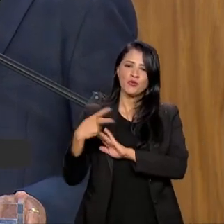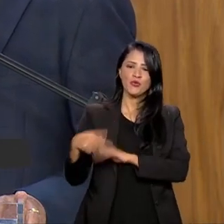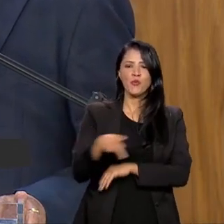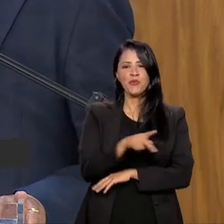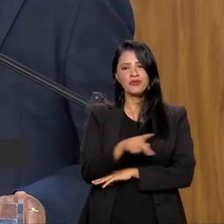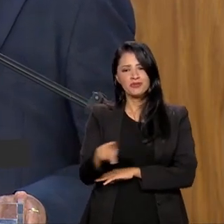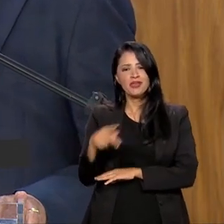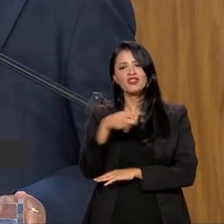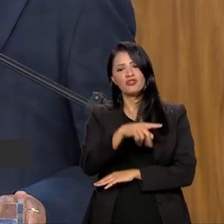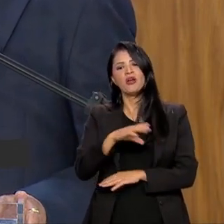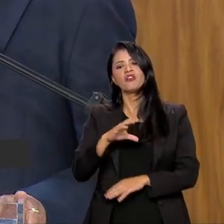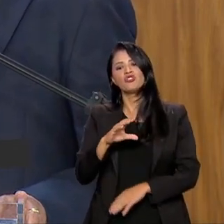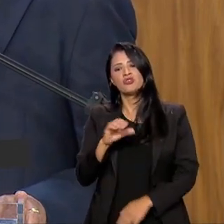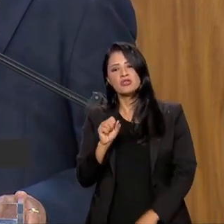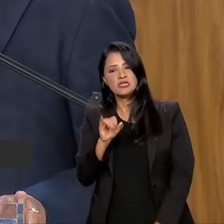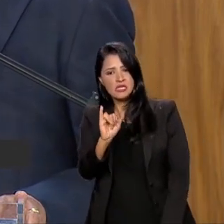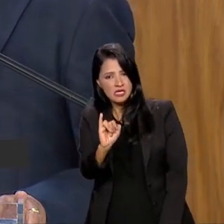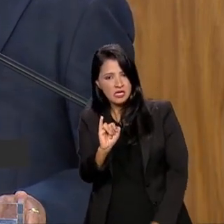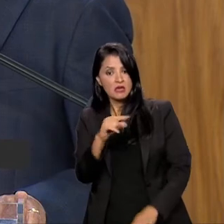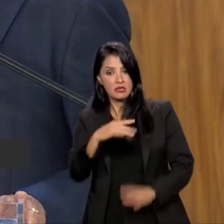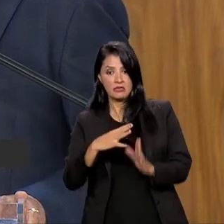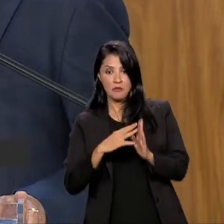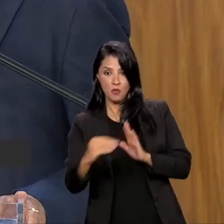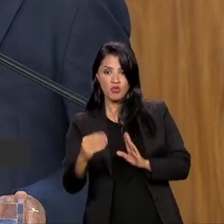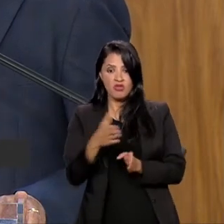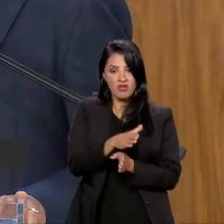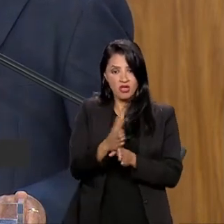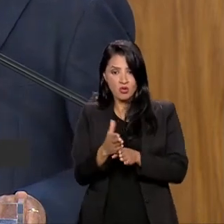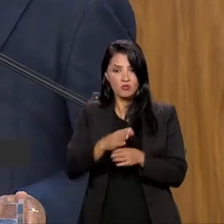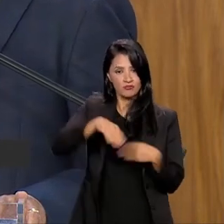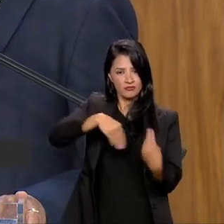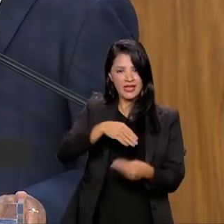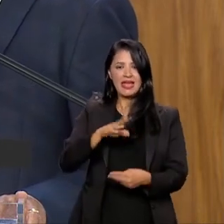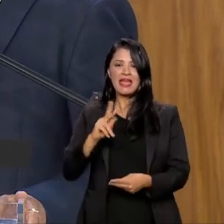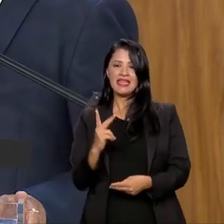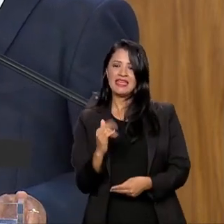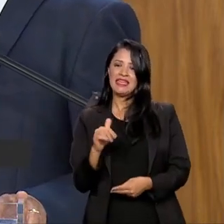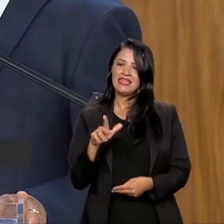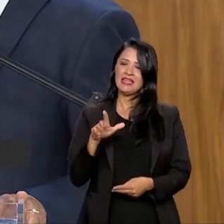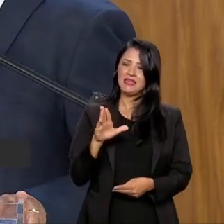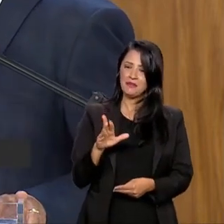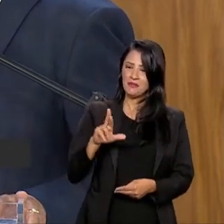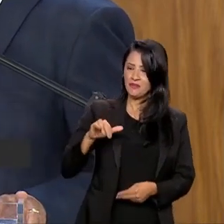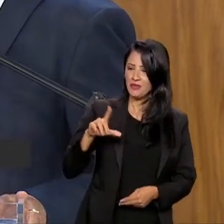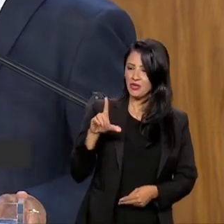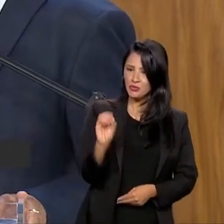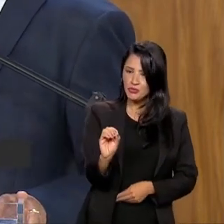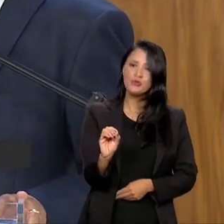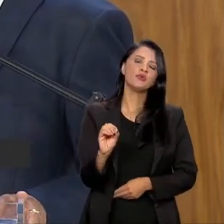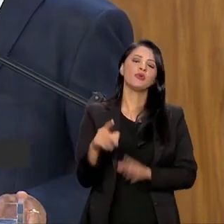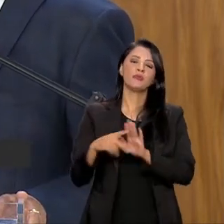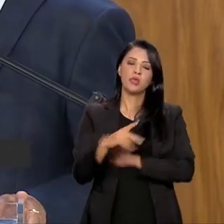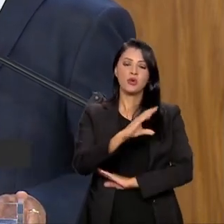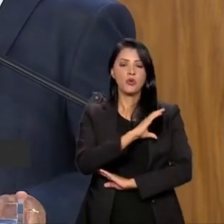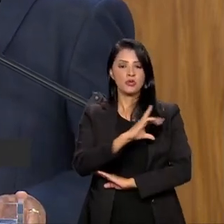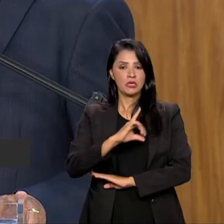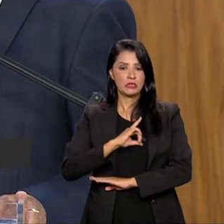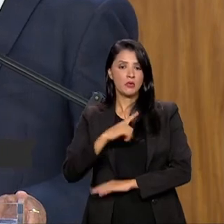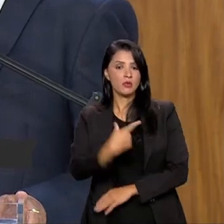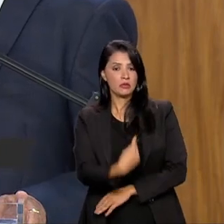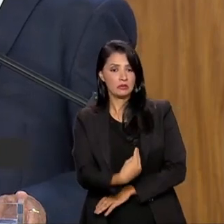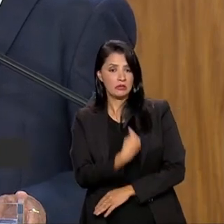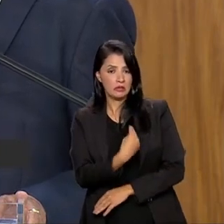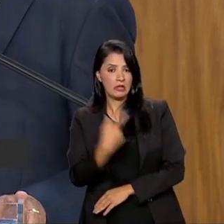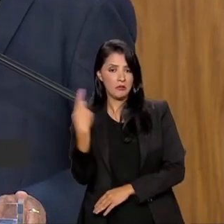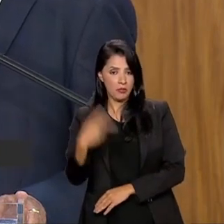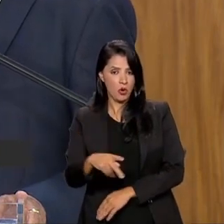com o GSI, com esse modelo híbrido correlato com as coordenações existentes, da coordenação existente da